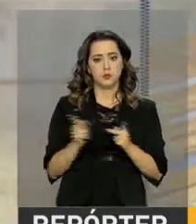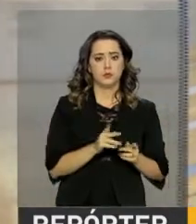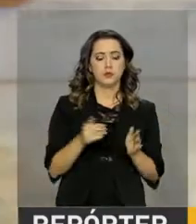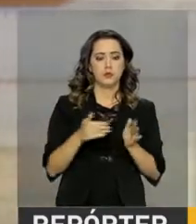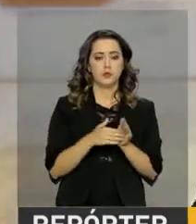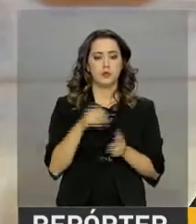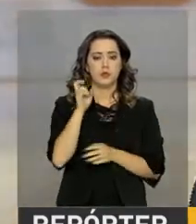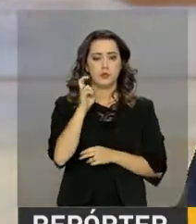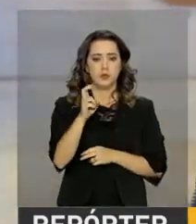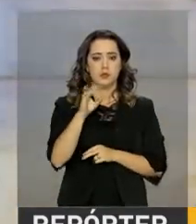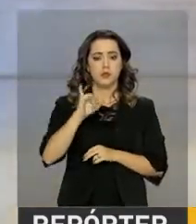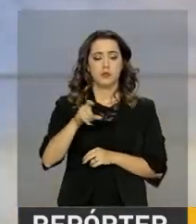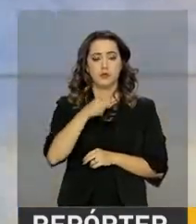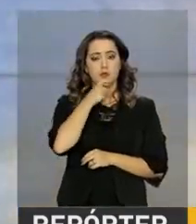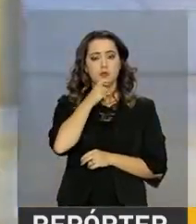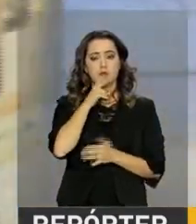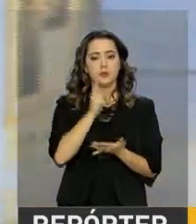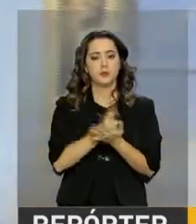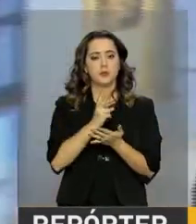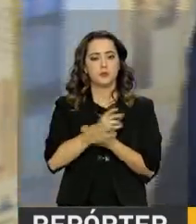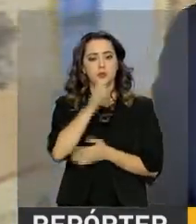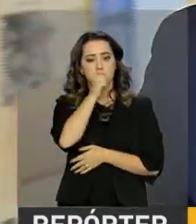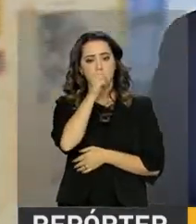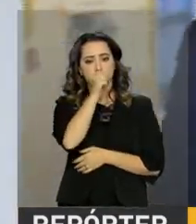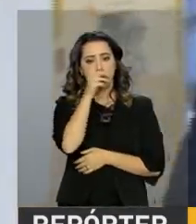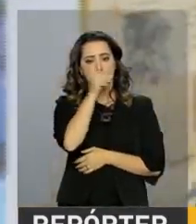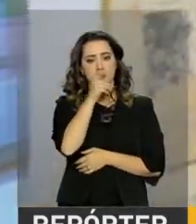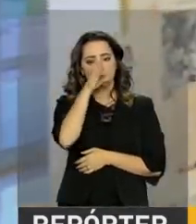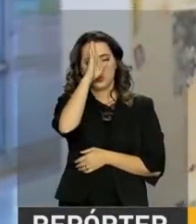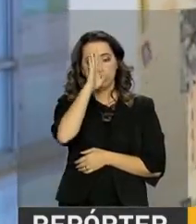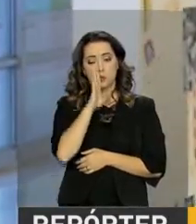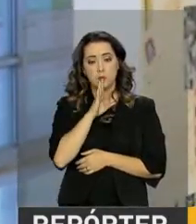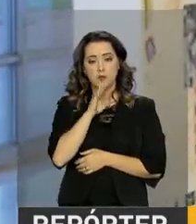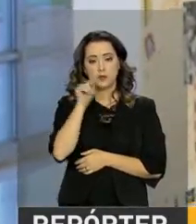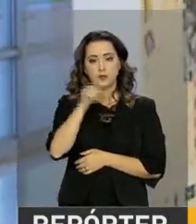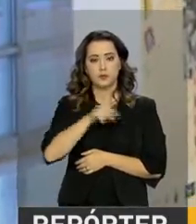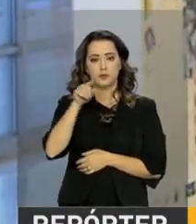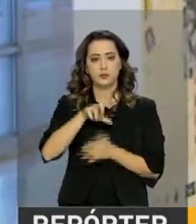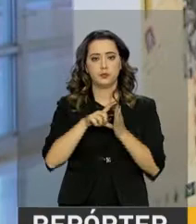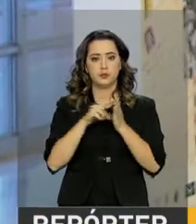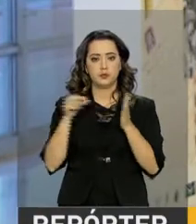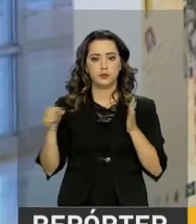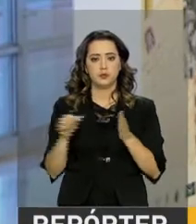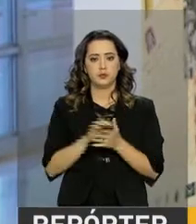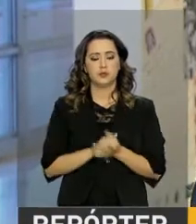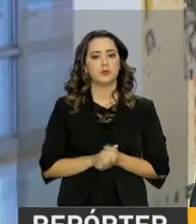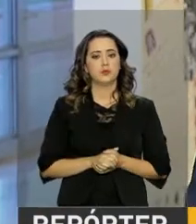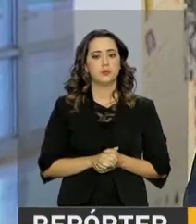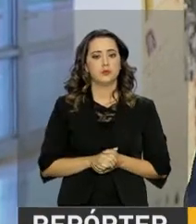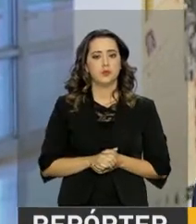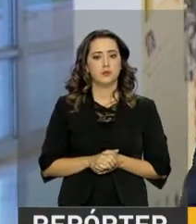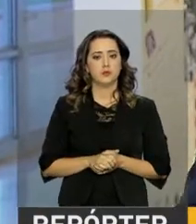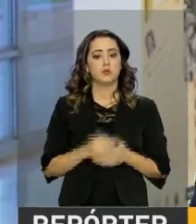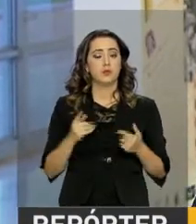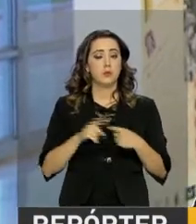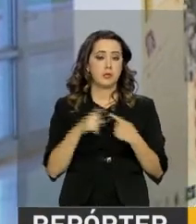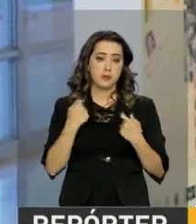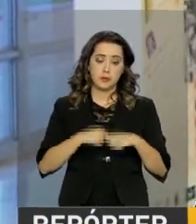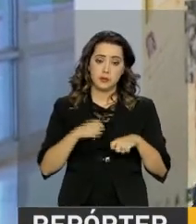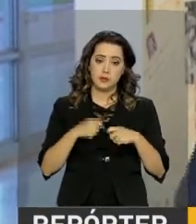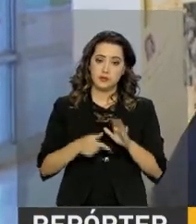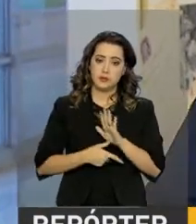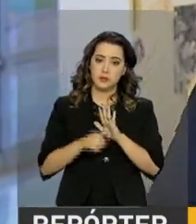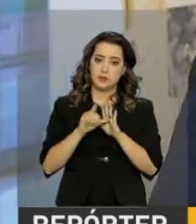dia 5 de julho, inclusive nos finais de semana, gratuitamente aqui no Palácio do Planalto, em Brasília. Mas é preciso